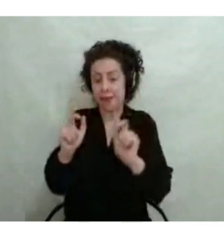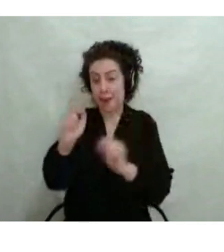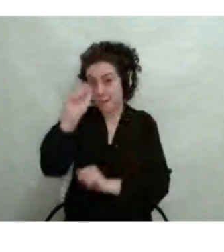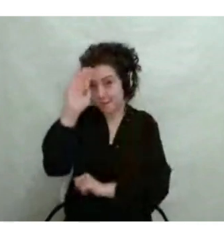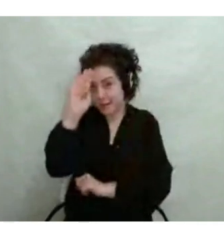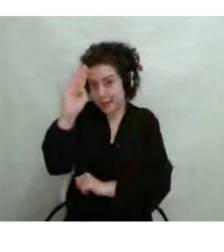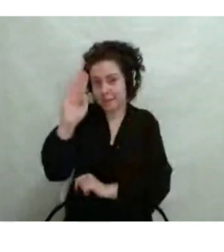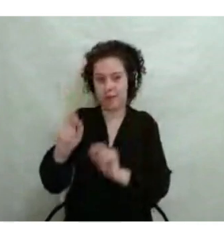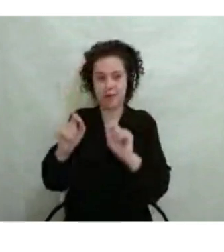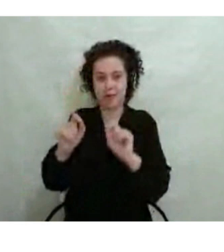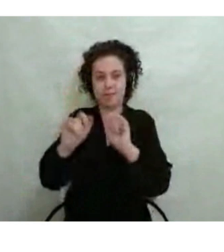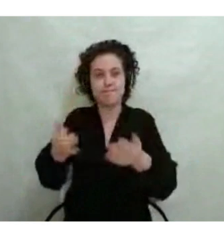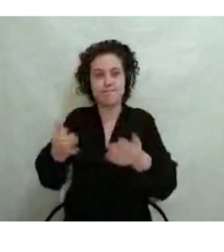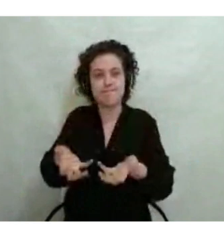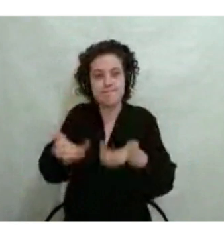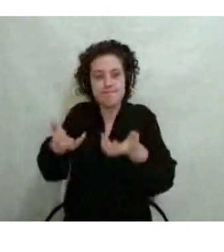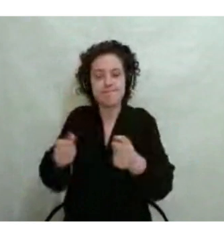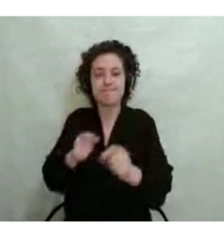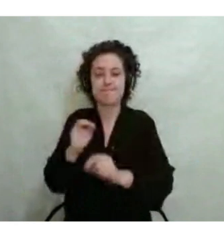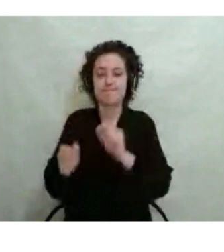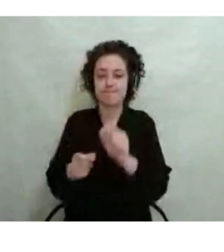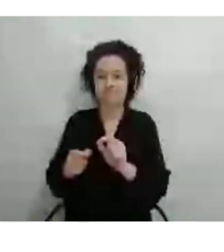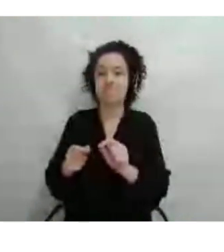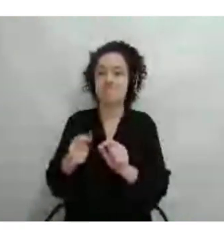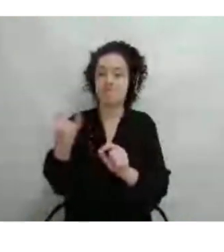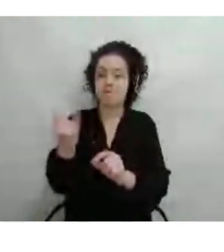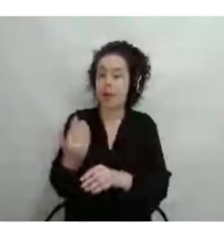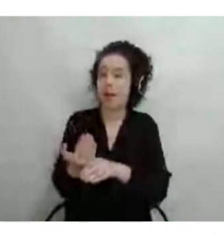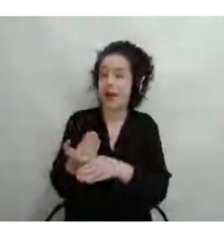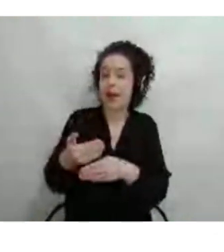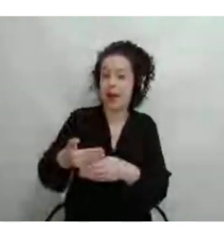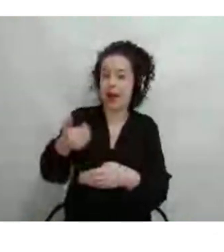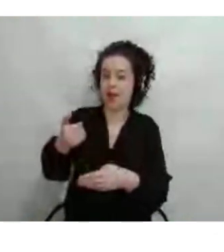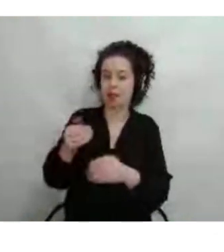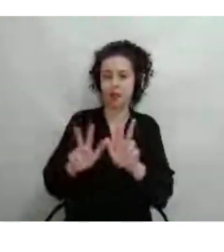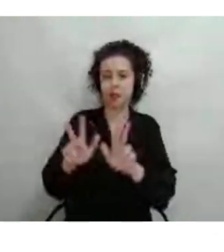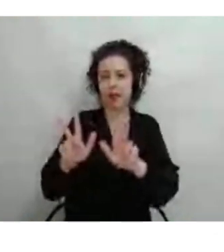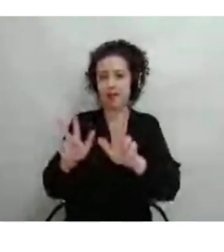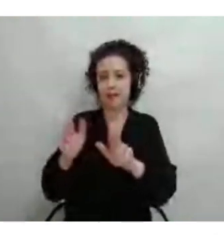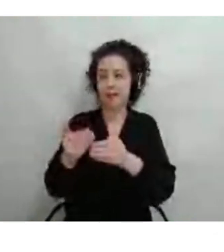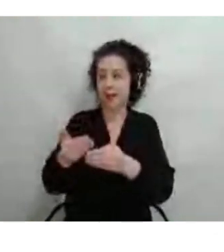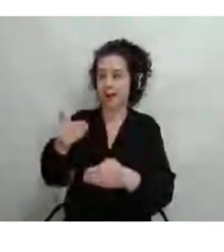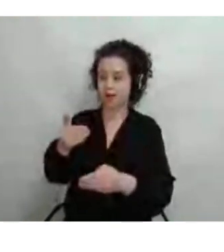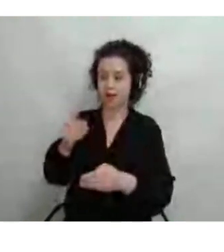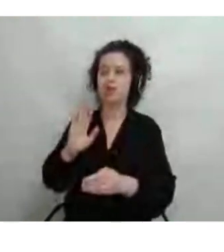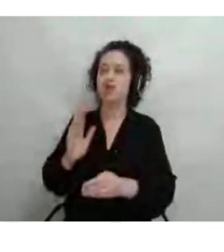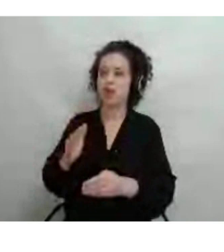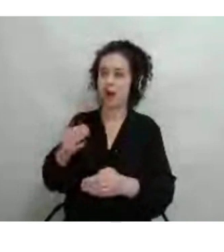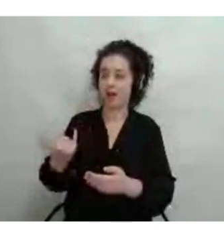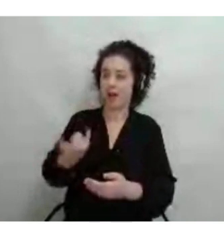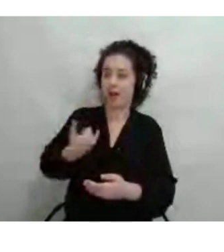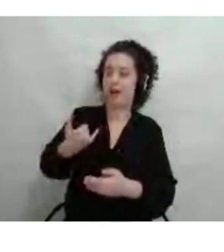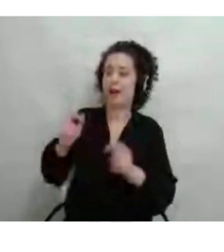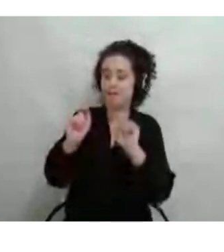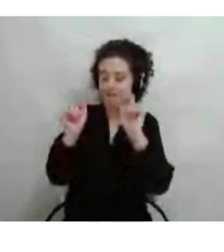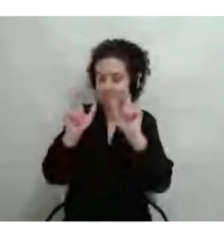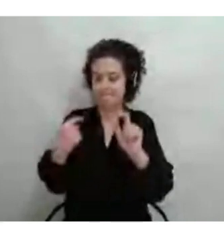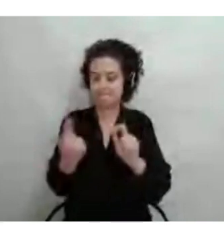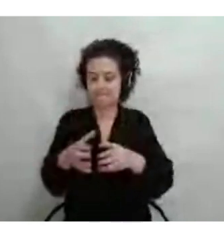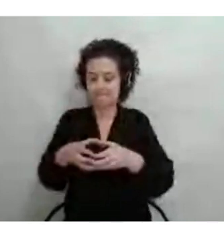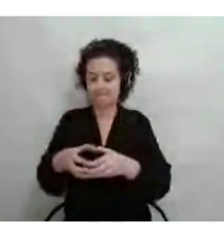destacar, muito antes do Carnaval, a CCH já nos alertou e nós começamos a nos